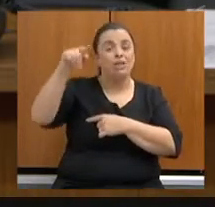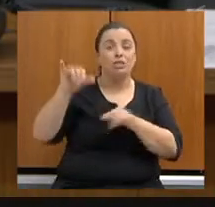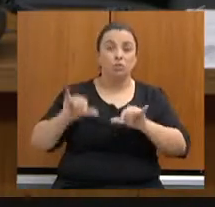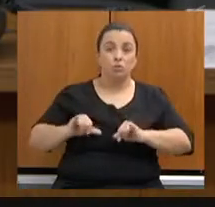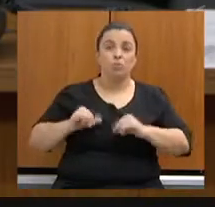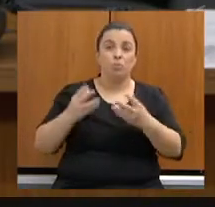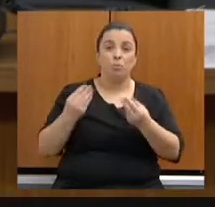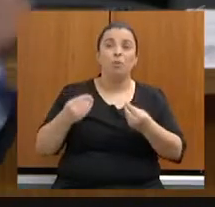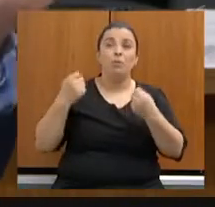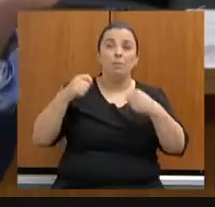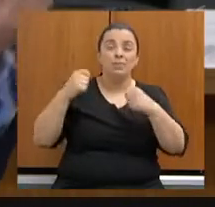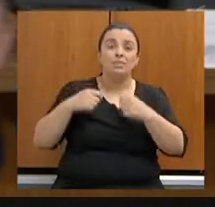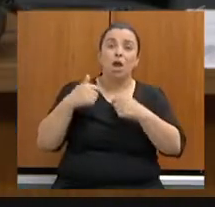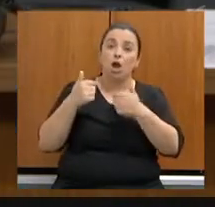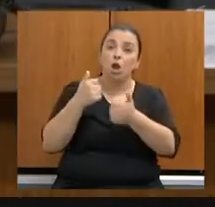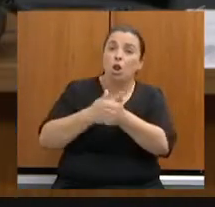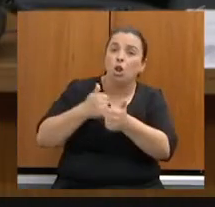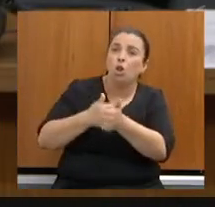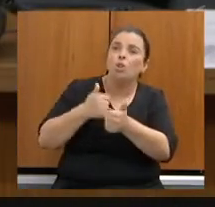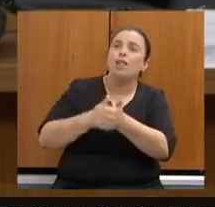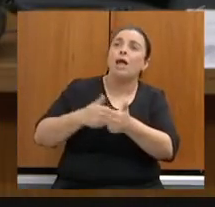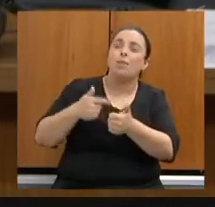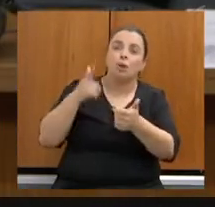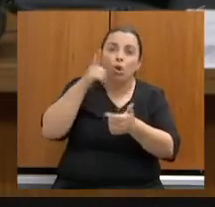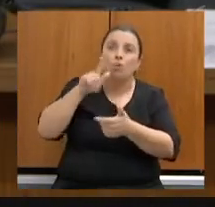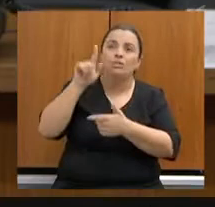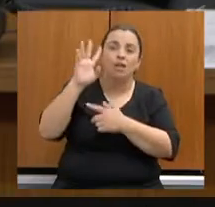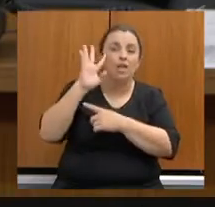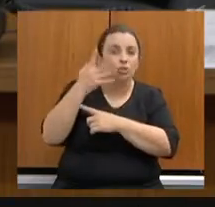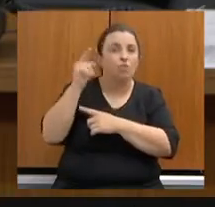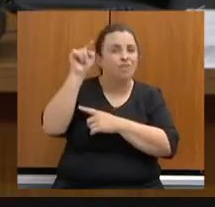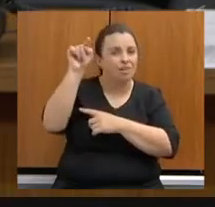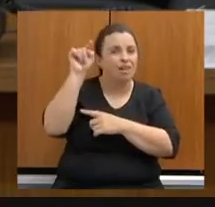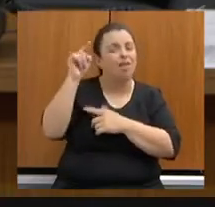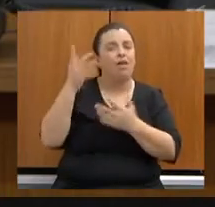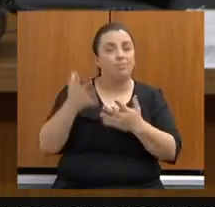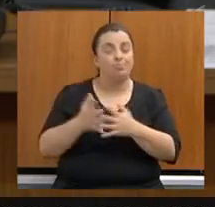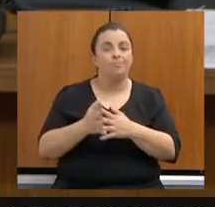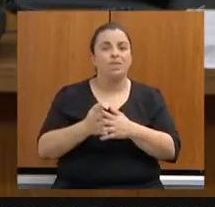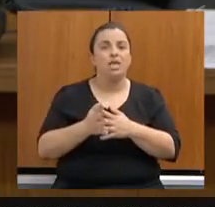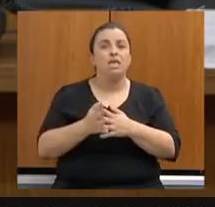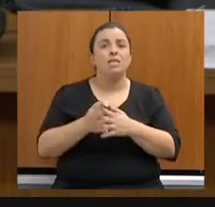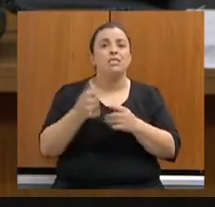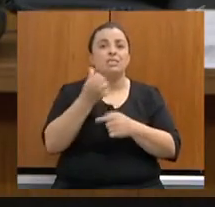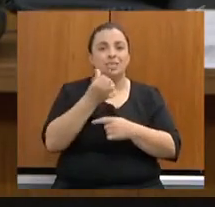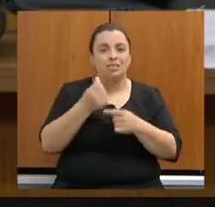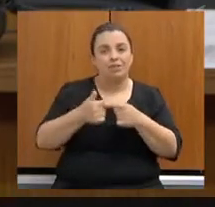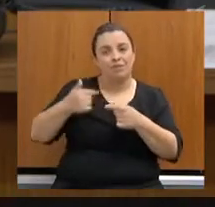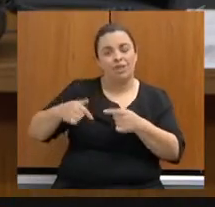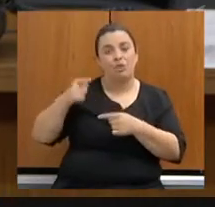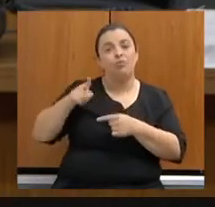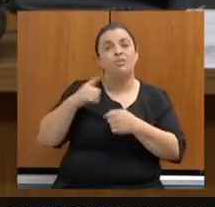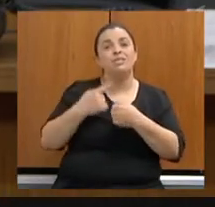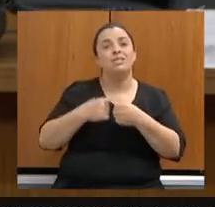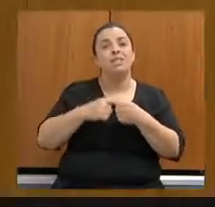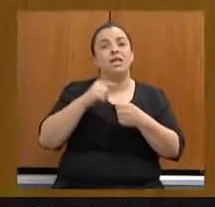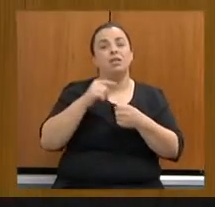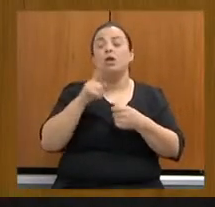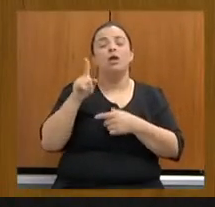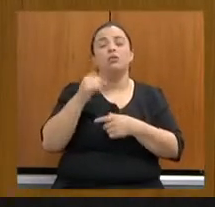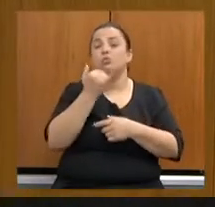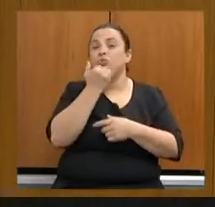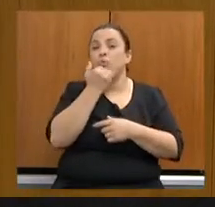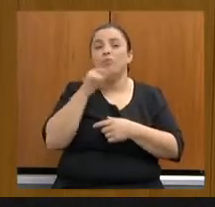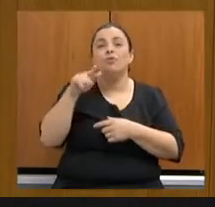eu agradeço muito só pro senhor entender Antônio Carlos eu estive em Buritis na sexta-feira para um evento da codevasf